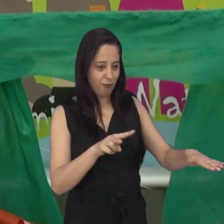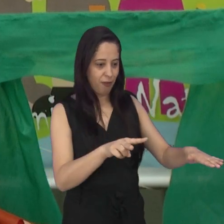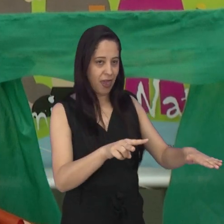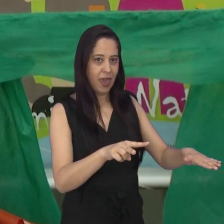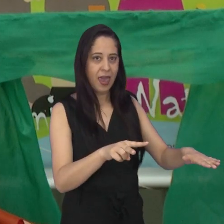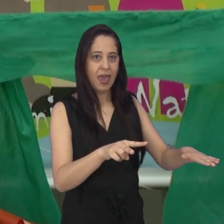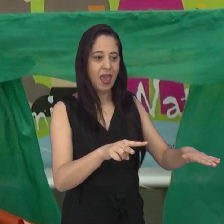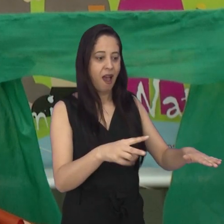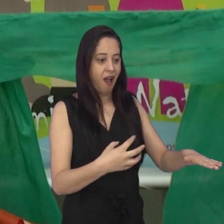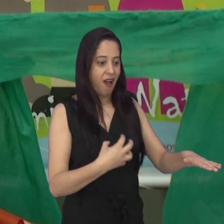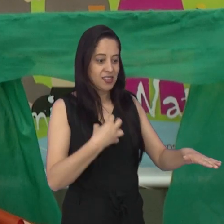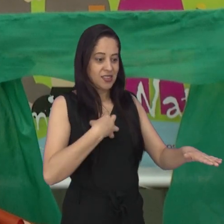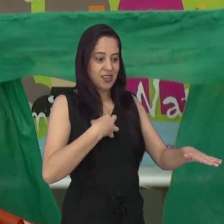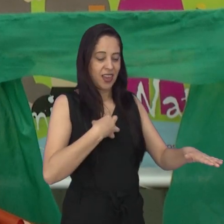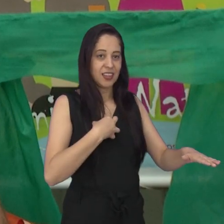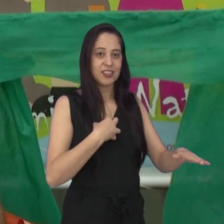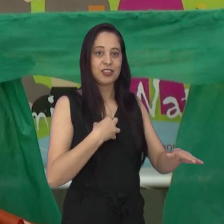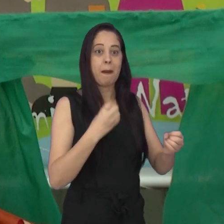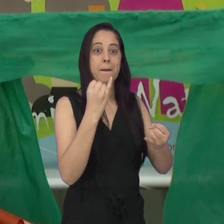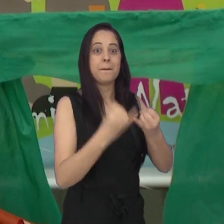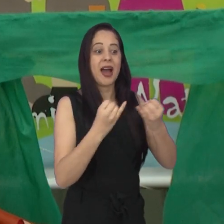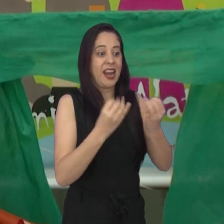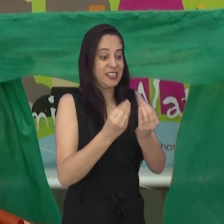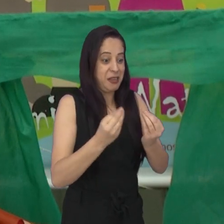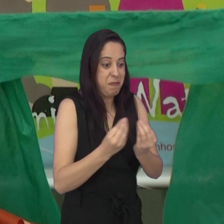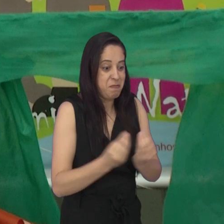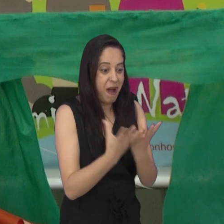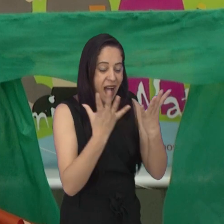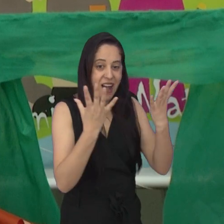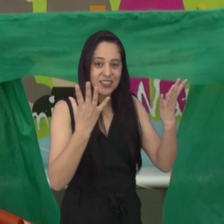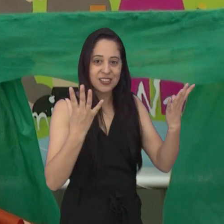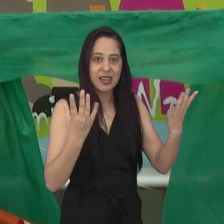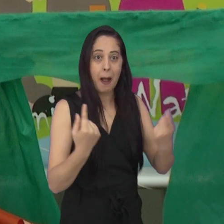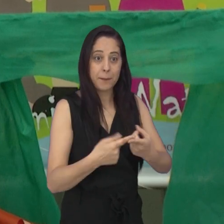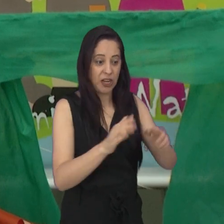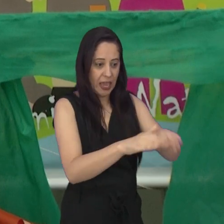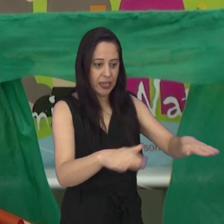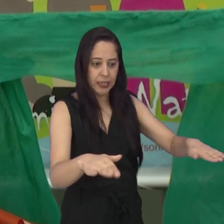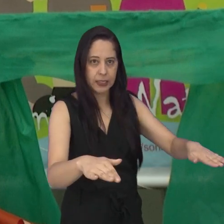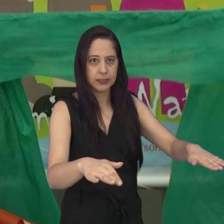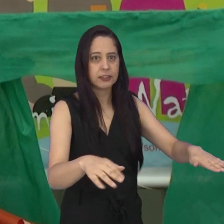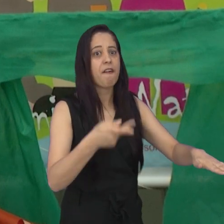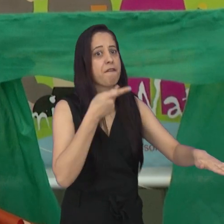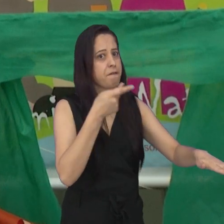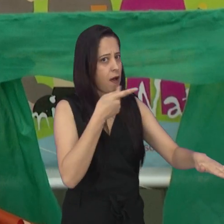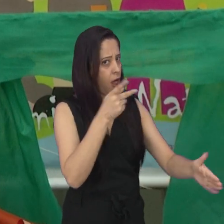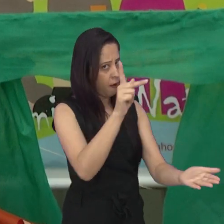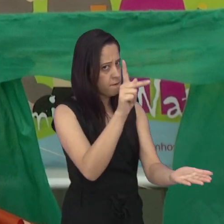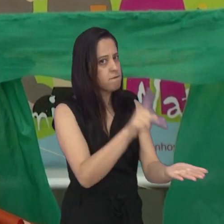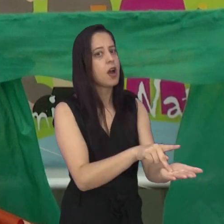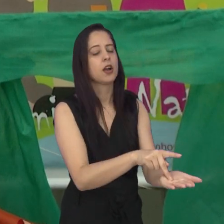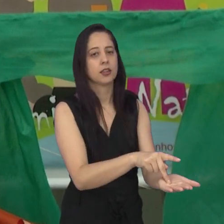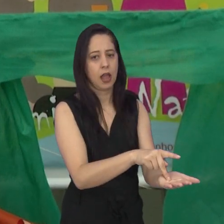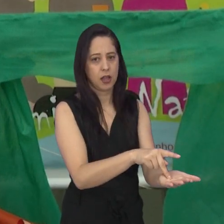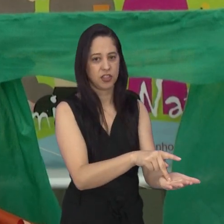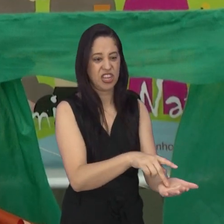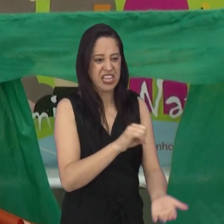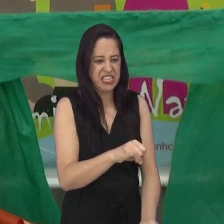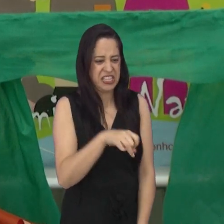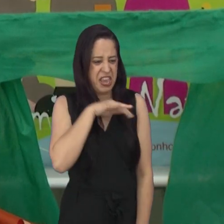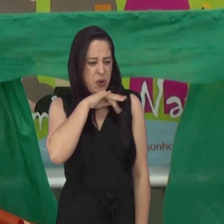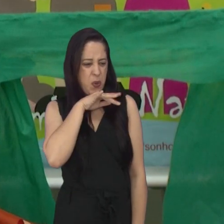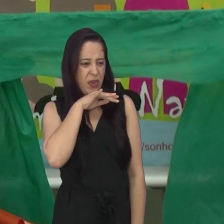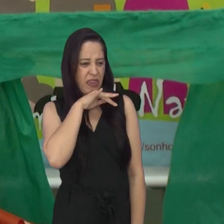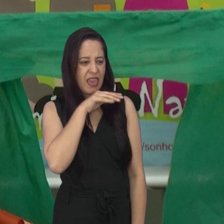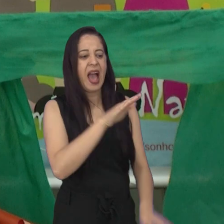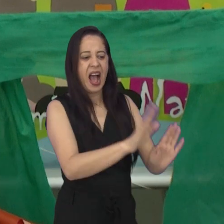certa magia, né? Quando a gente está ali na hora, primeiro que criança é sincera. Sim, então, não tem jeito. Tipo assim, você